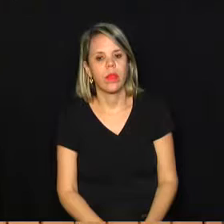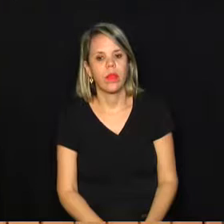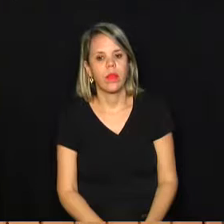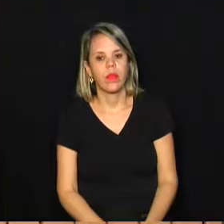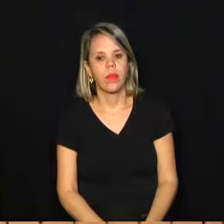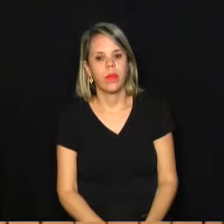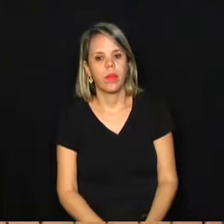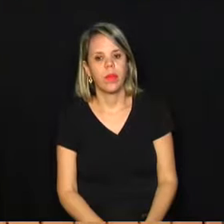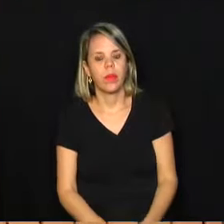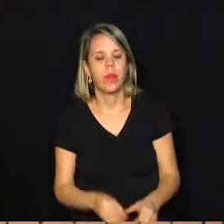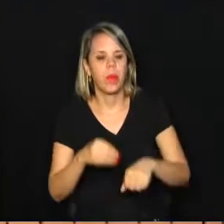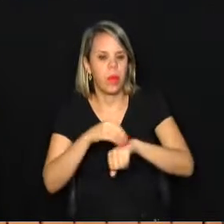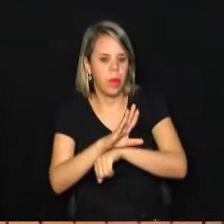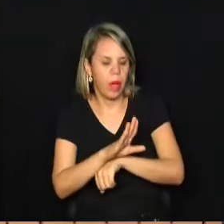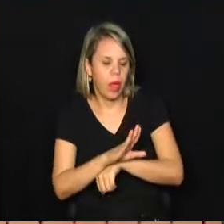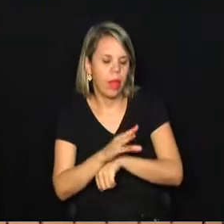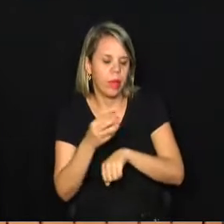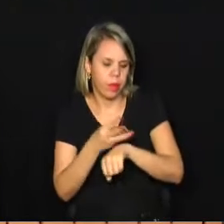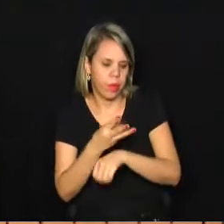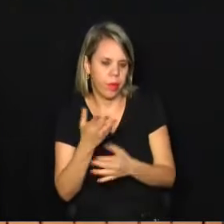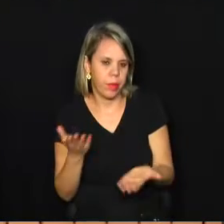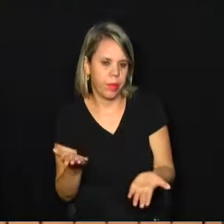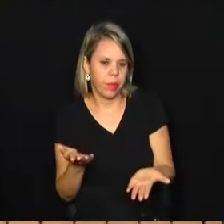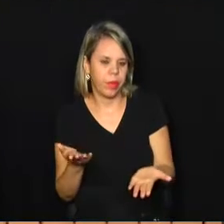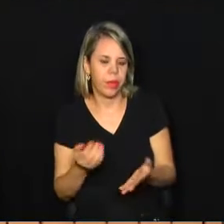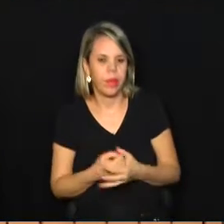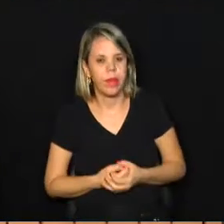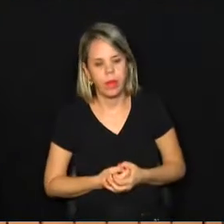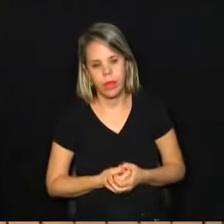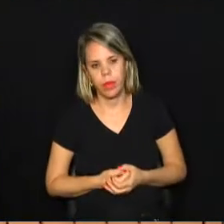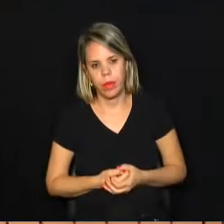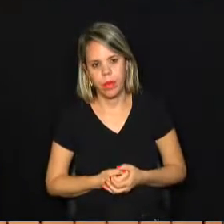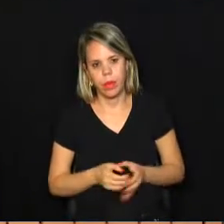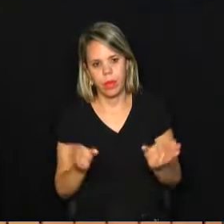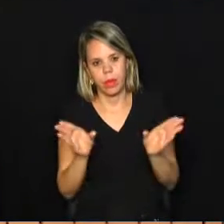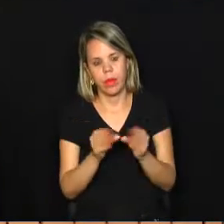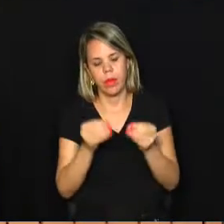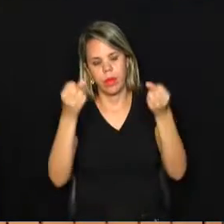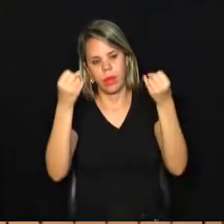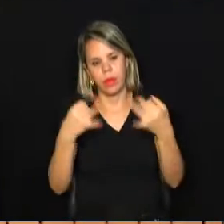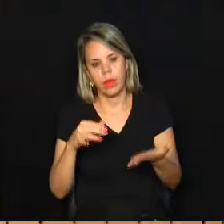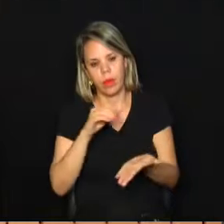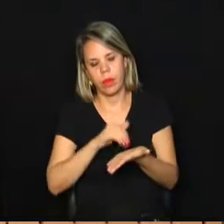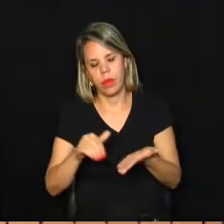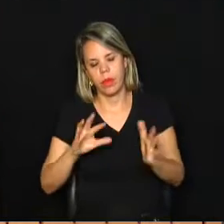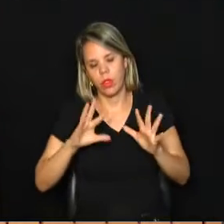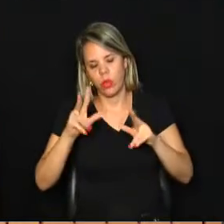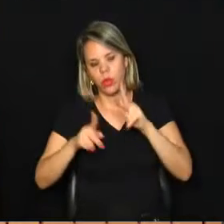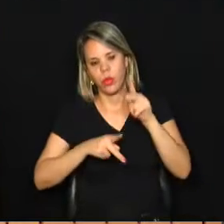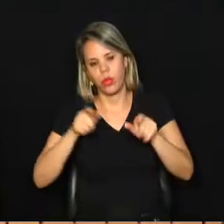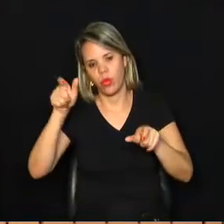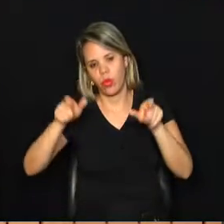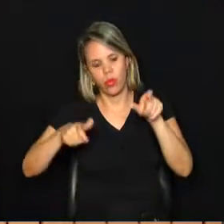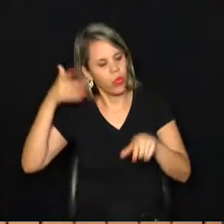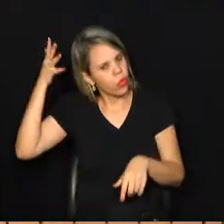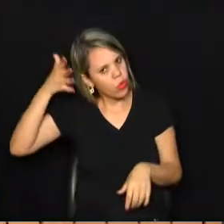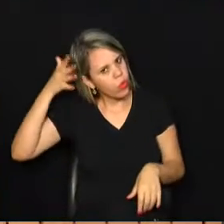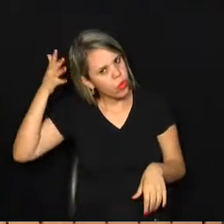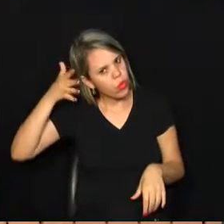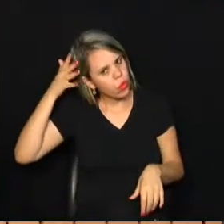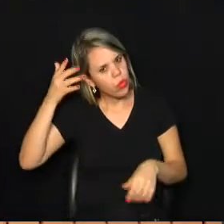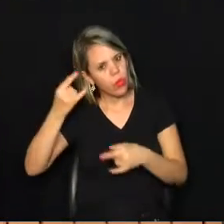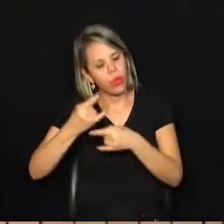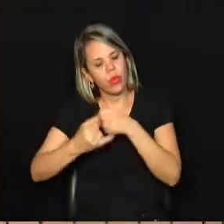3736-1300, e eles passarão o zap para você. Vou fazer uma breve explicação, secretários, diretores, todo o público que